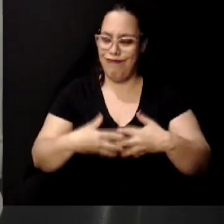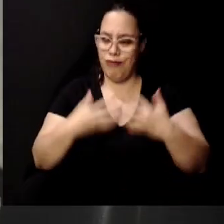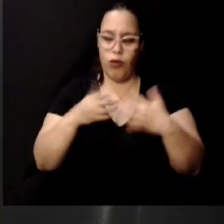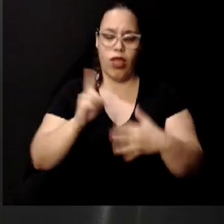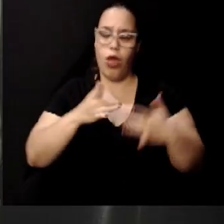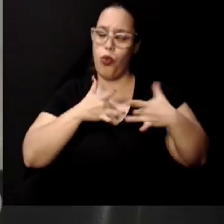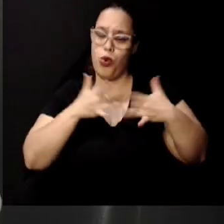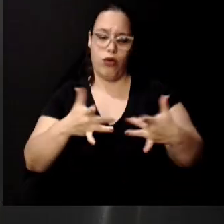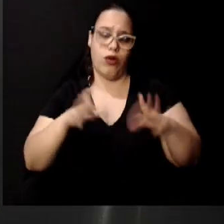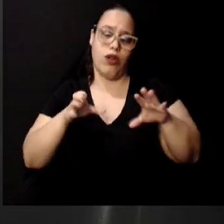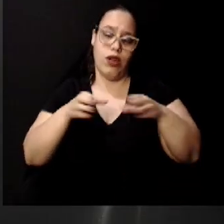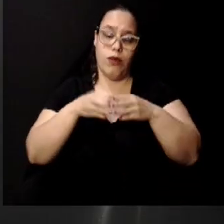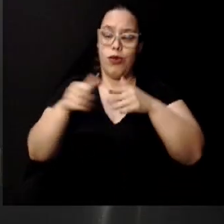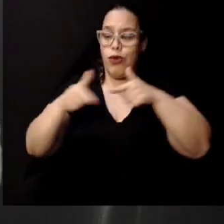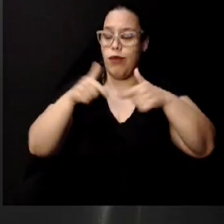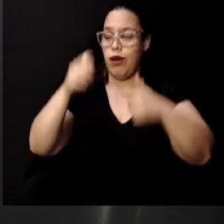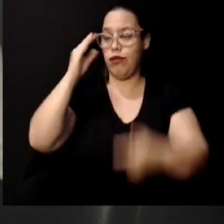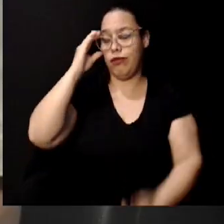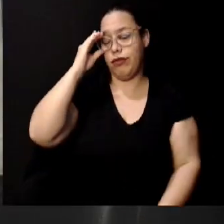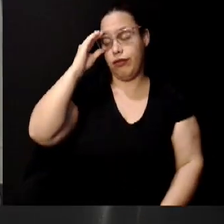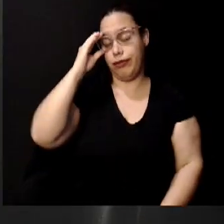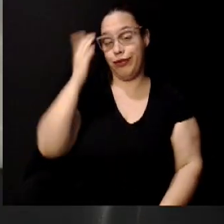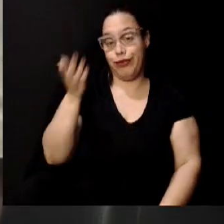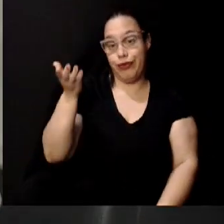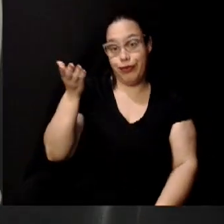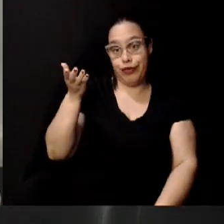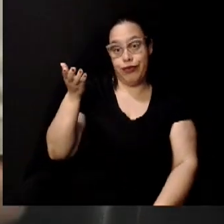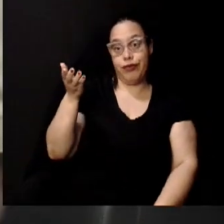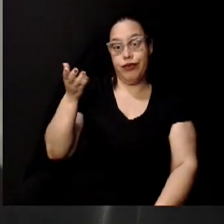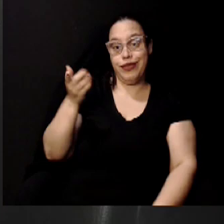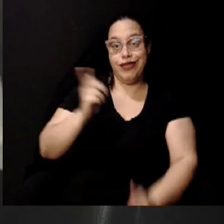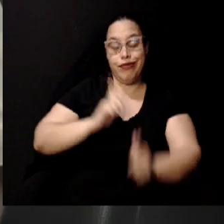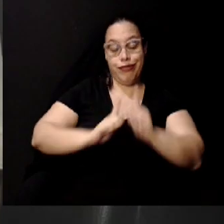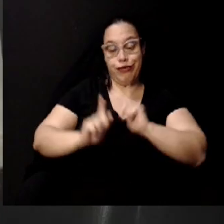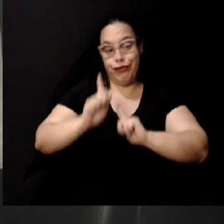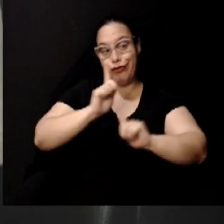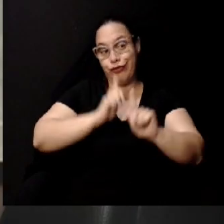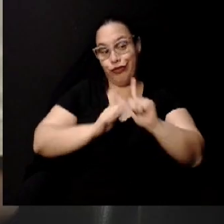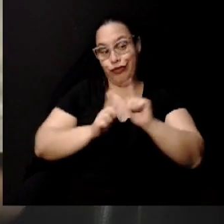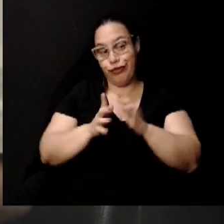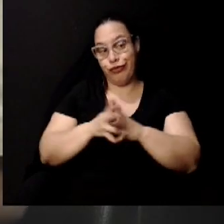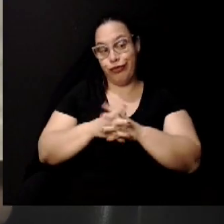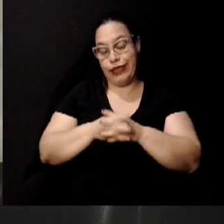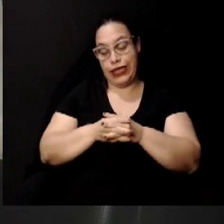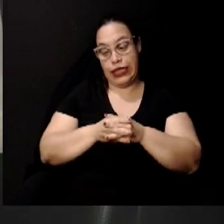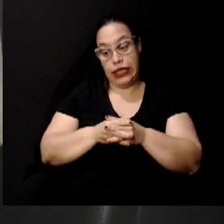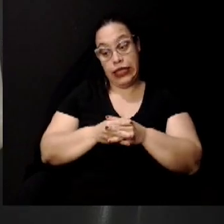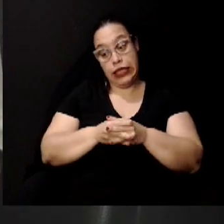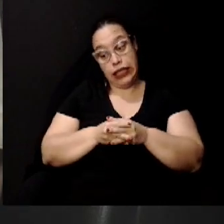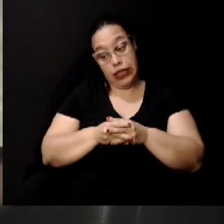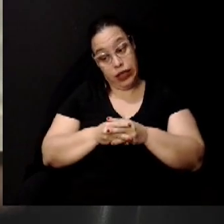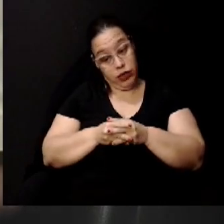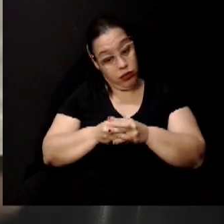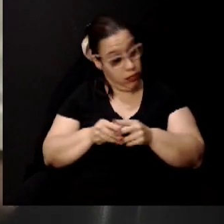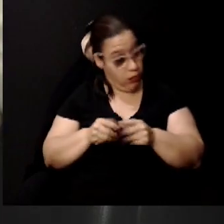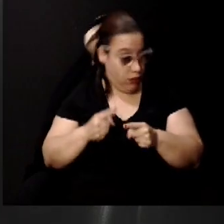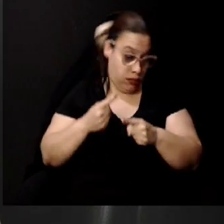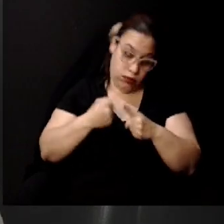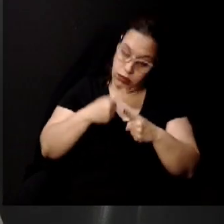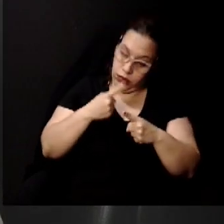trabalho. Então tem toda uma técnica, lógicas de gestão que são feitas para isso. E